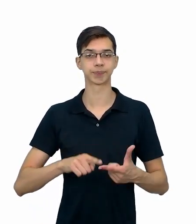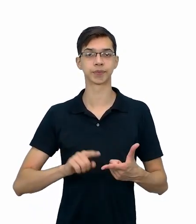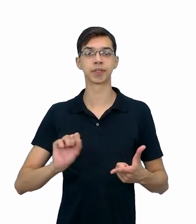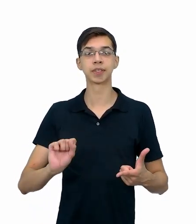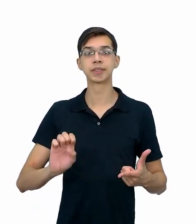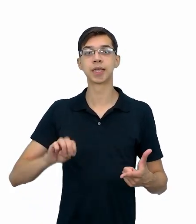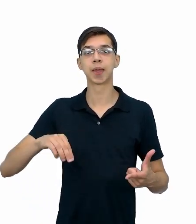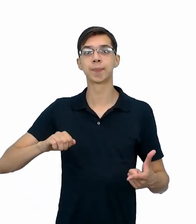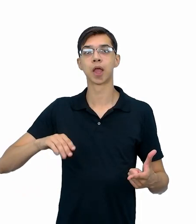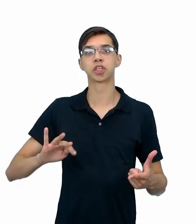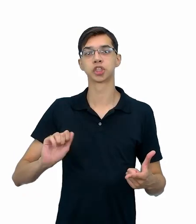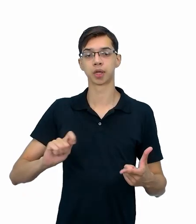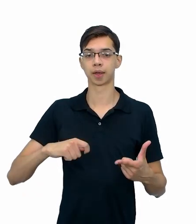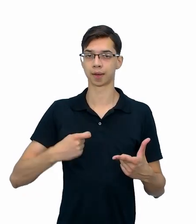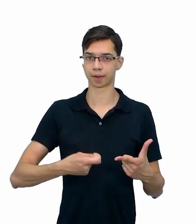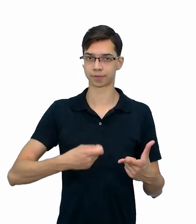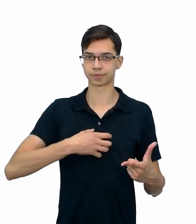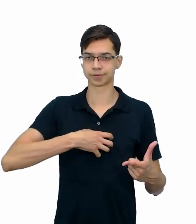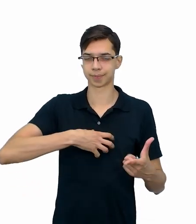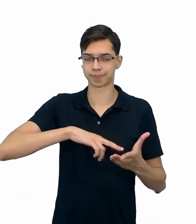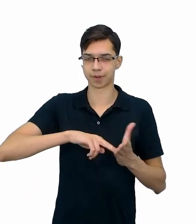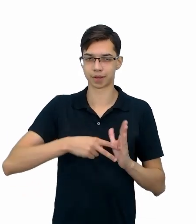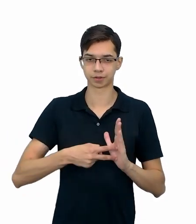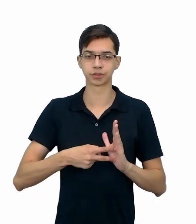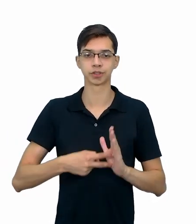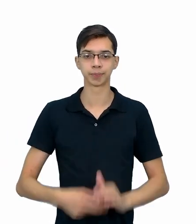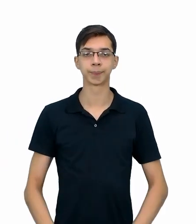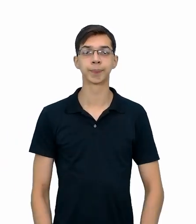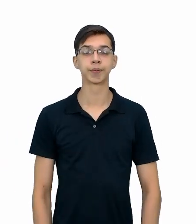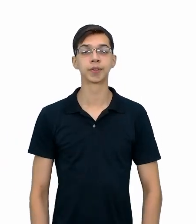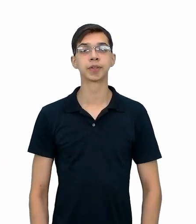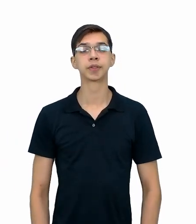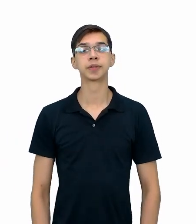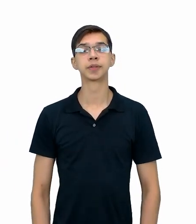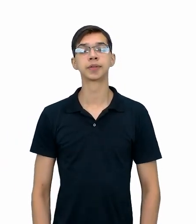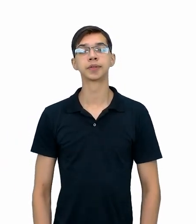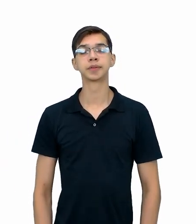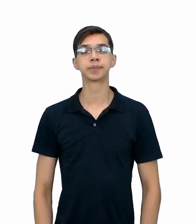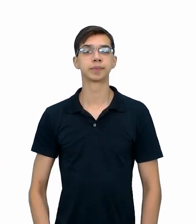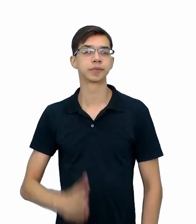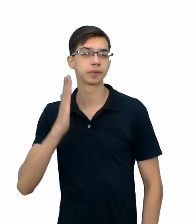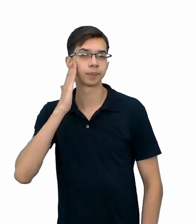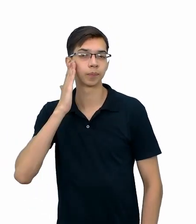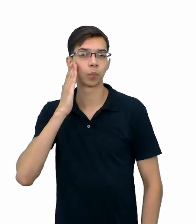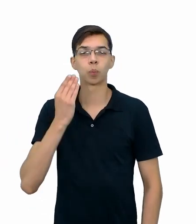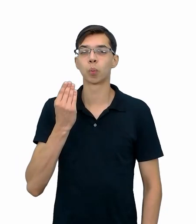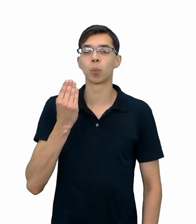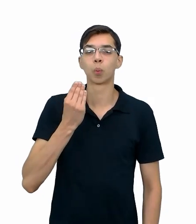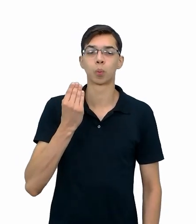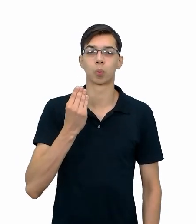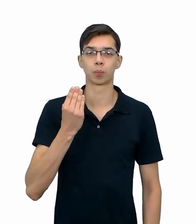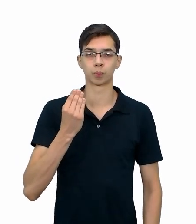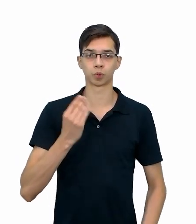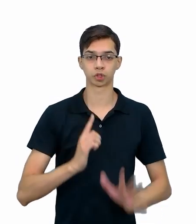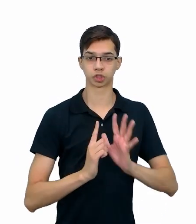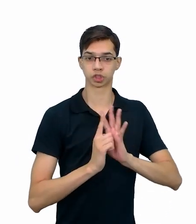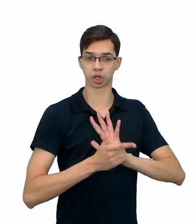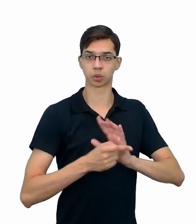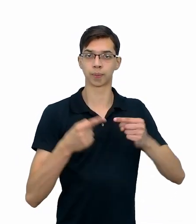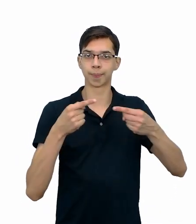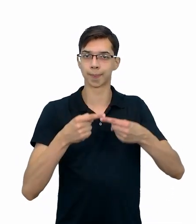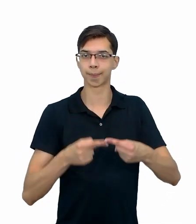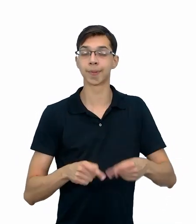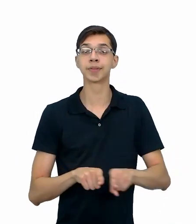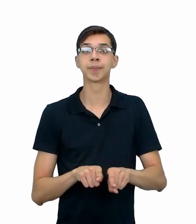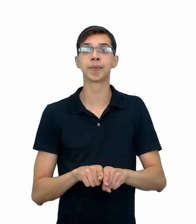textual notícia, orientações de curta extensão, tá? Como que, então, a sintaxe ela é empregada, né, dentro desse gênero. A